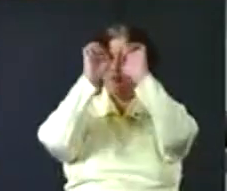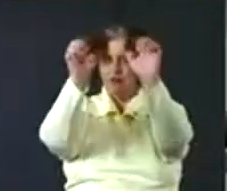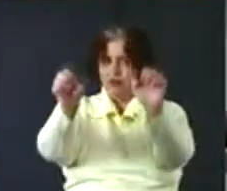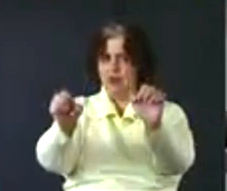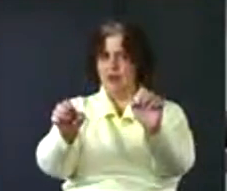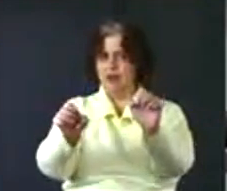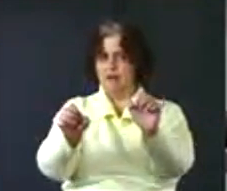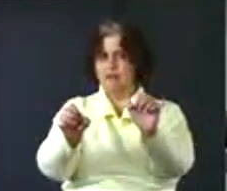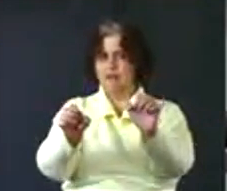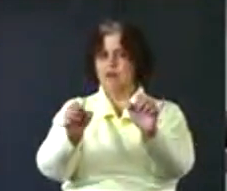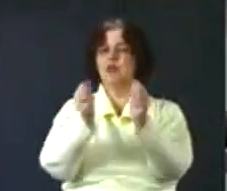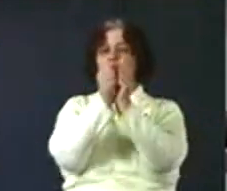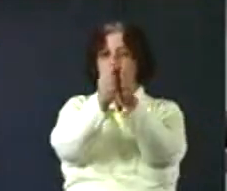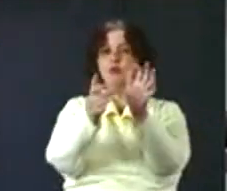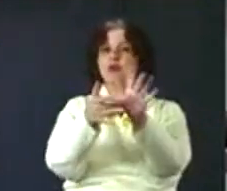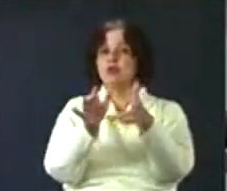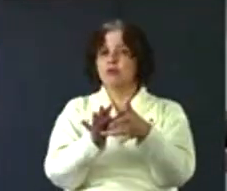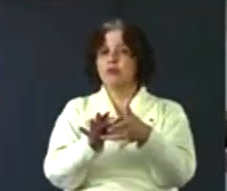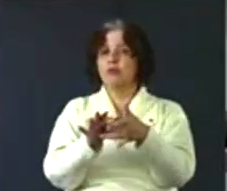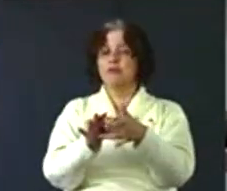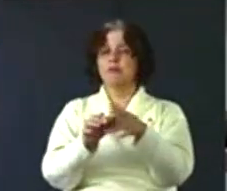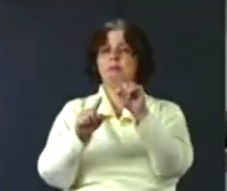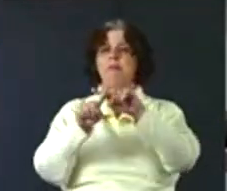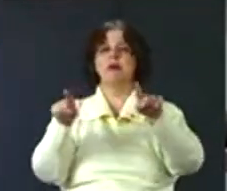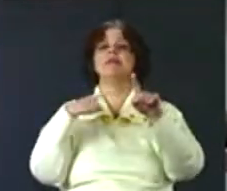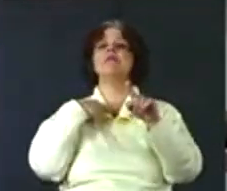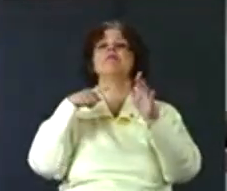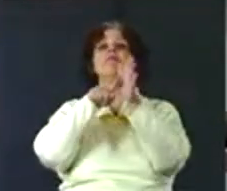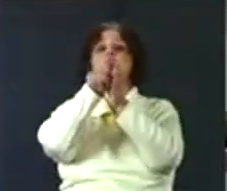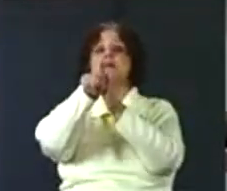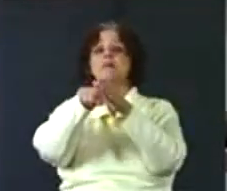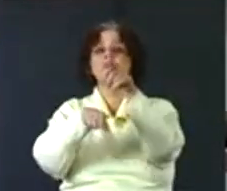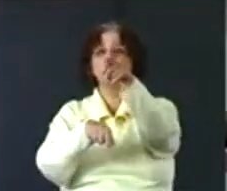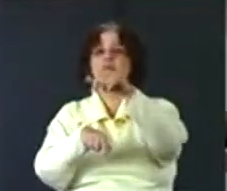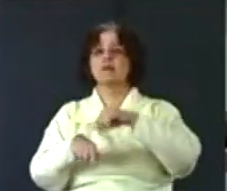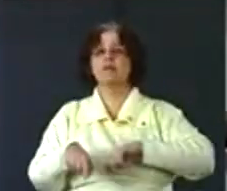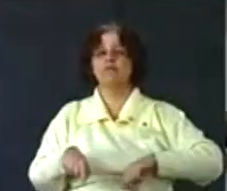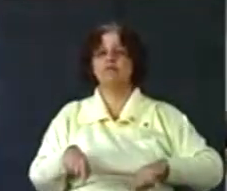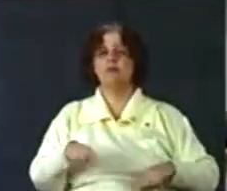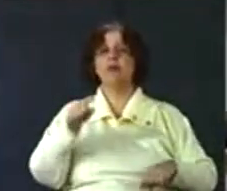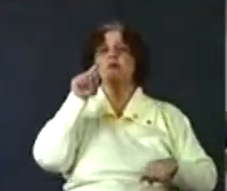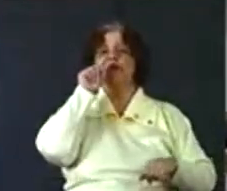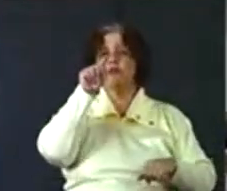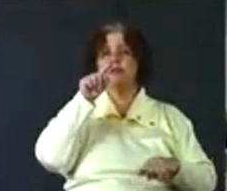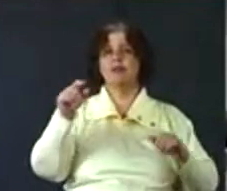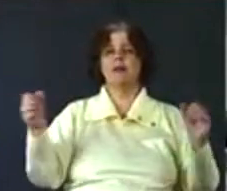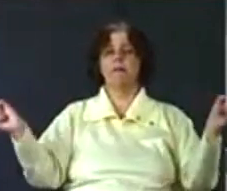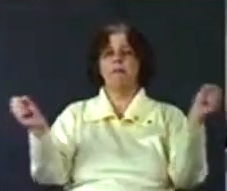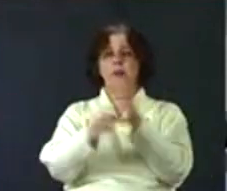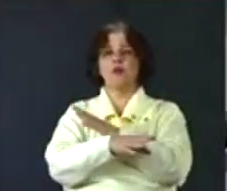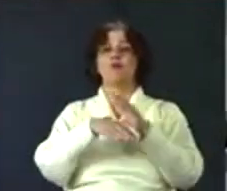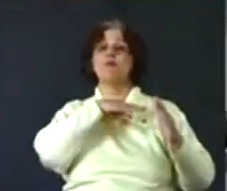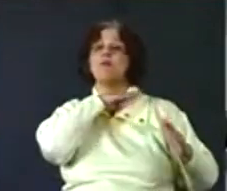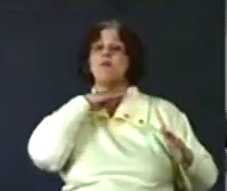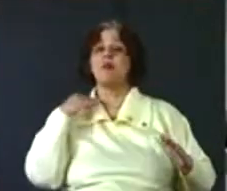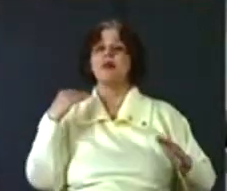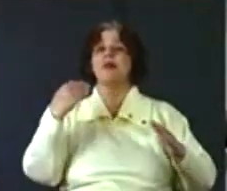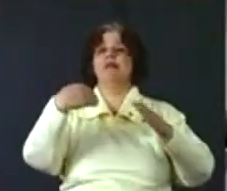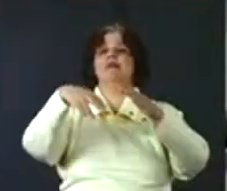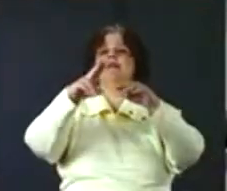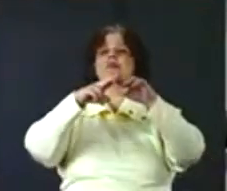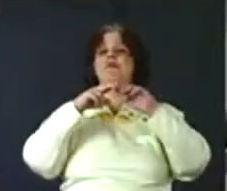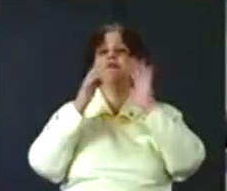viver por Cristo? Mas eu te pergunto agora, meu irmão, minha irmã, você está pronto para morrer por Jesus? Você